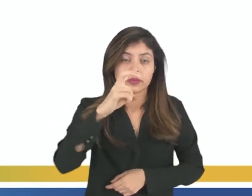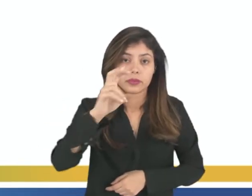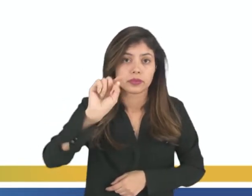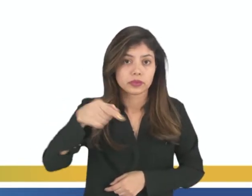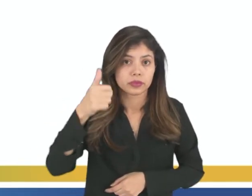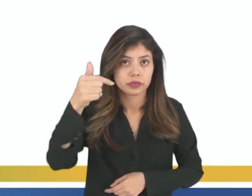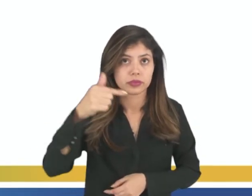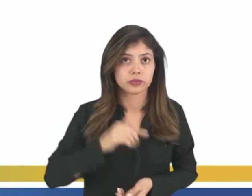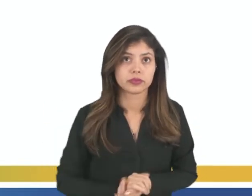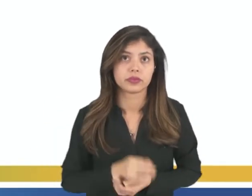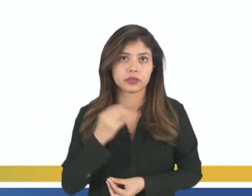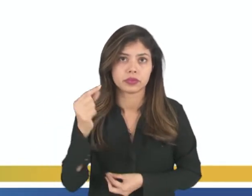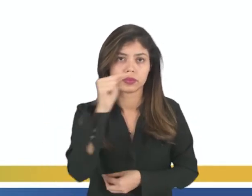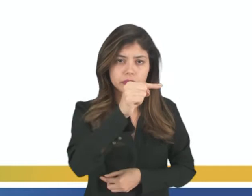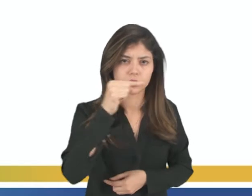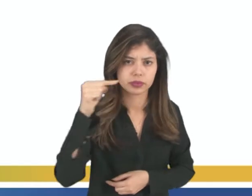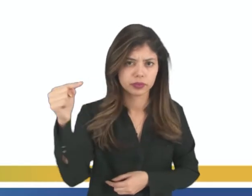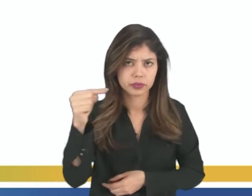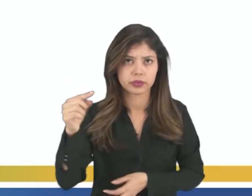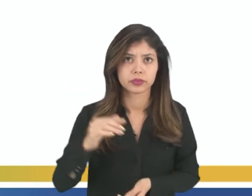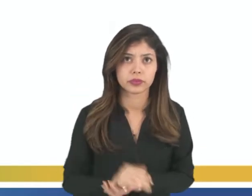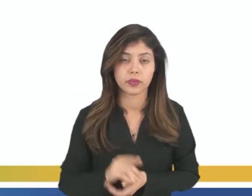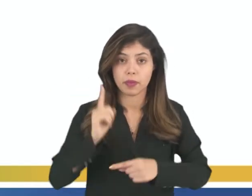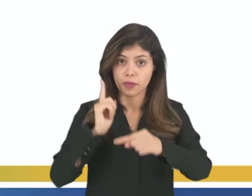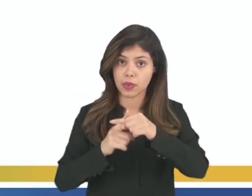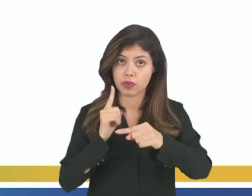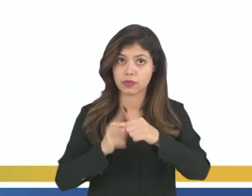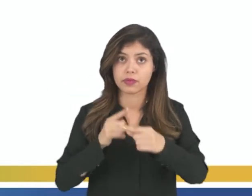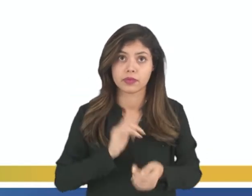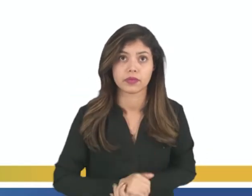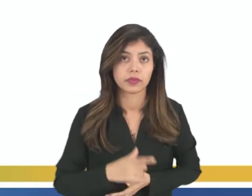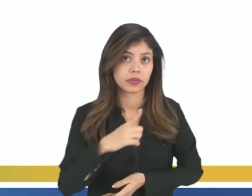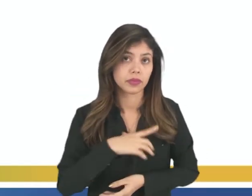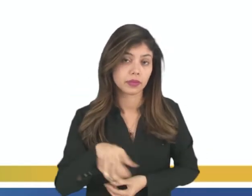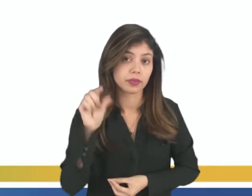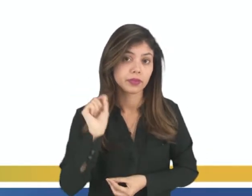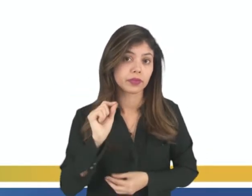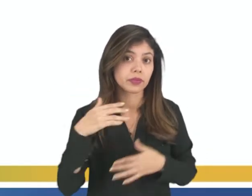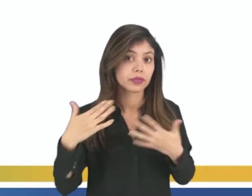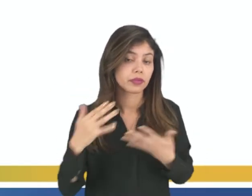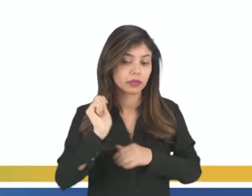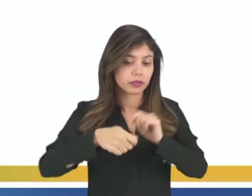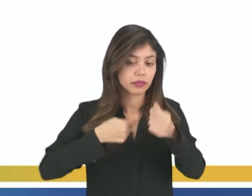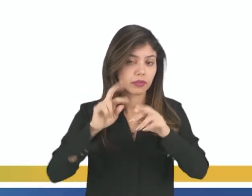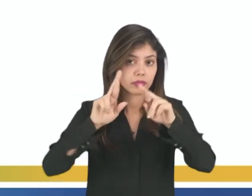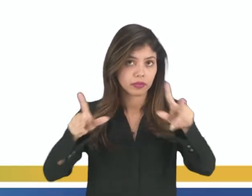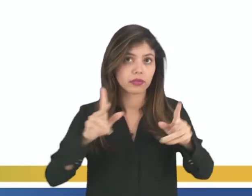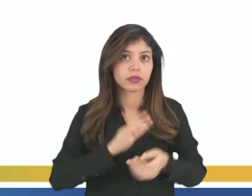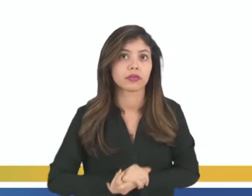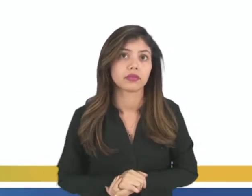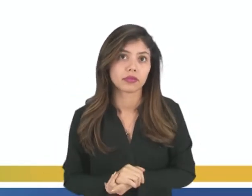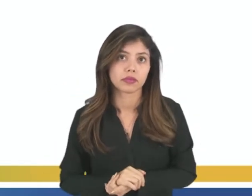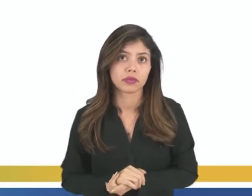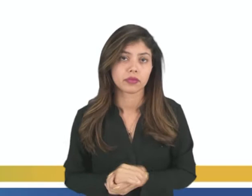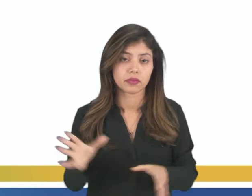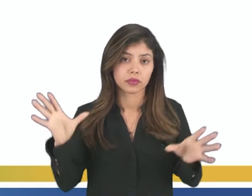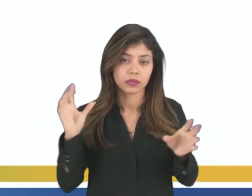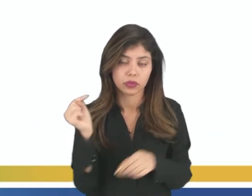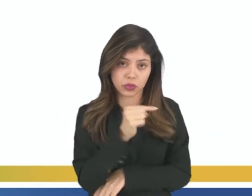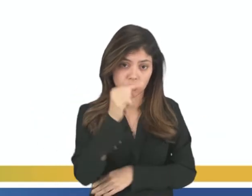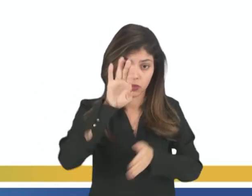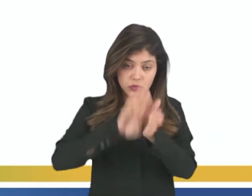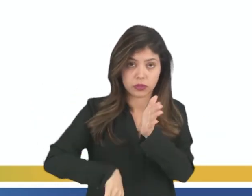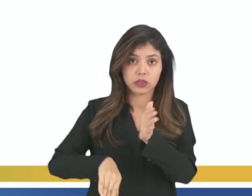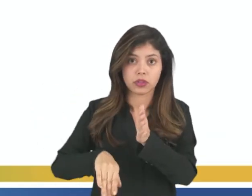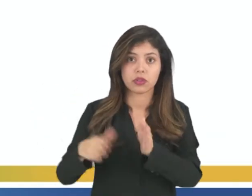1.155,7. Menos com menos, ó, aqui vai dar mais, então nós vamos ter sinais diferentes, né? Então, sinais diferentes, subtrai